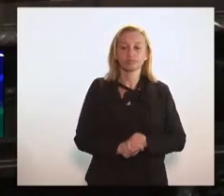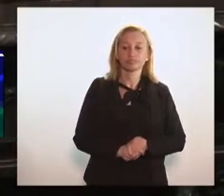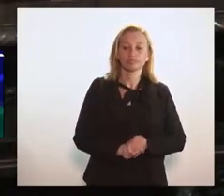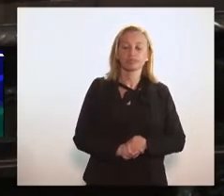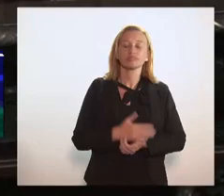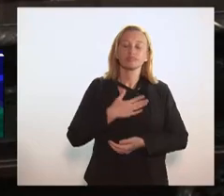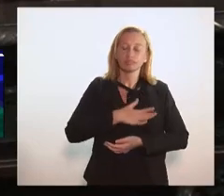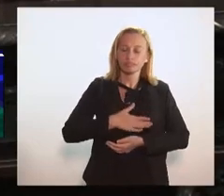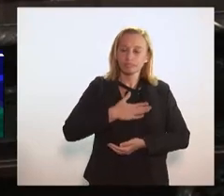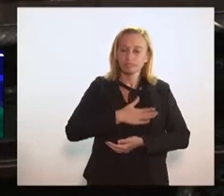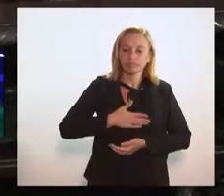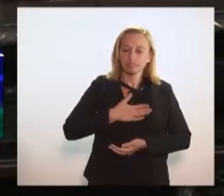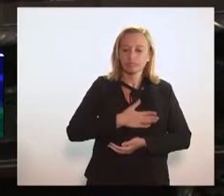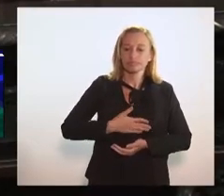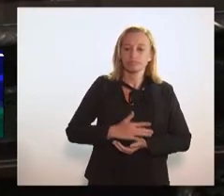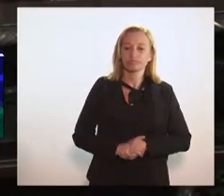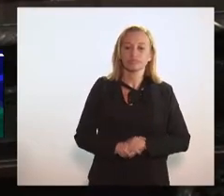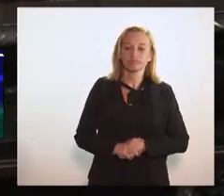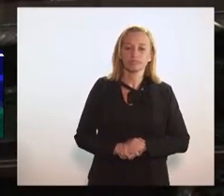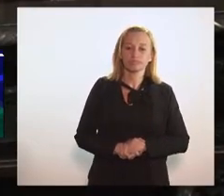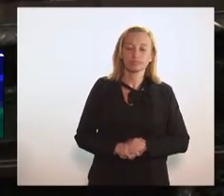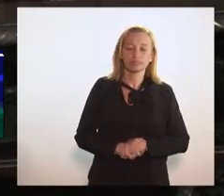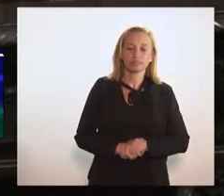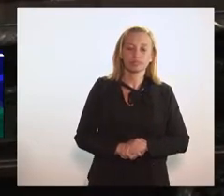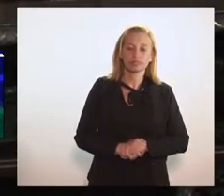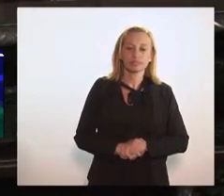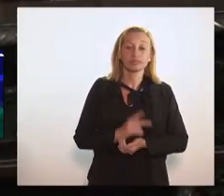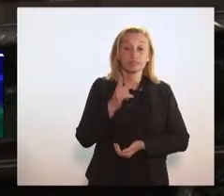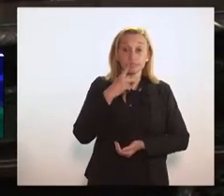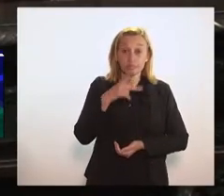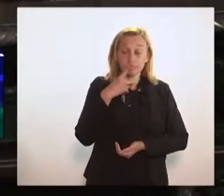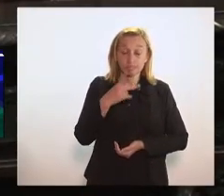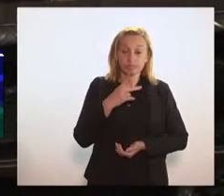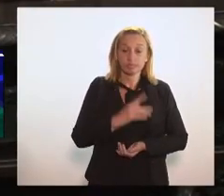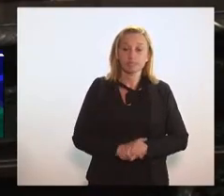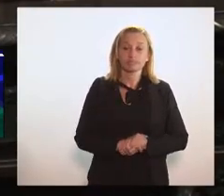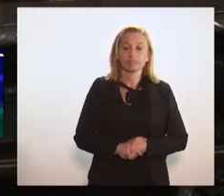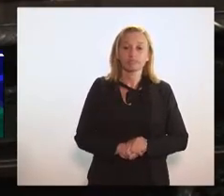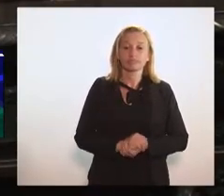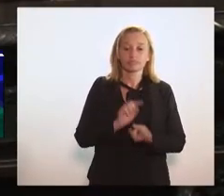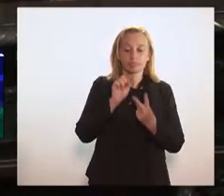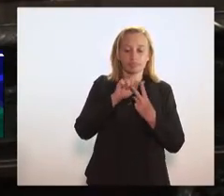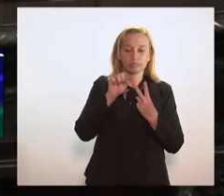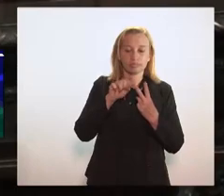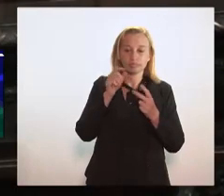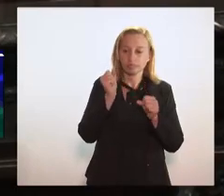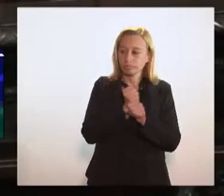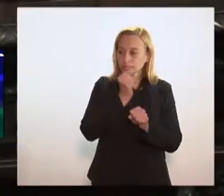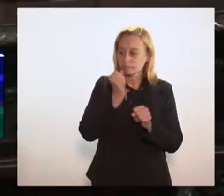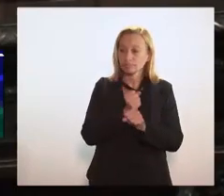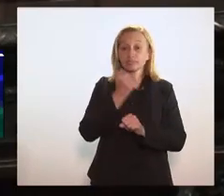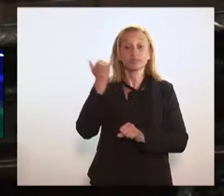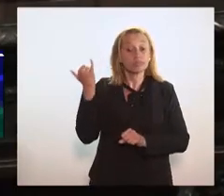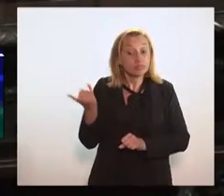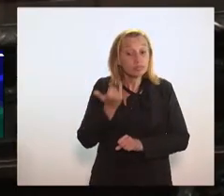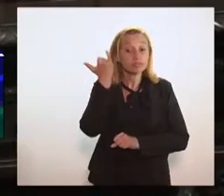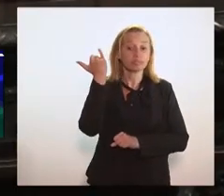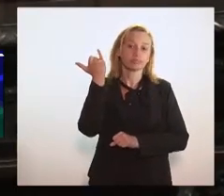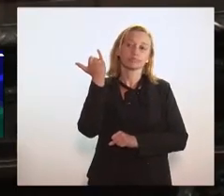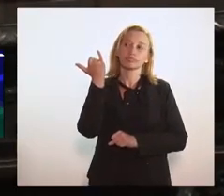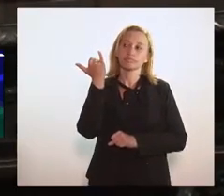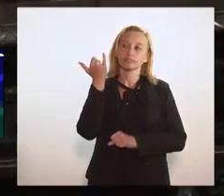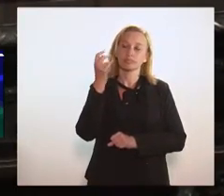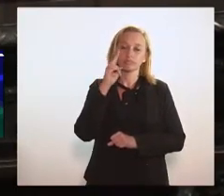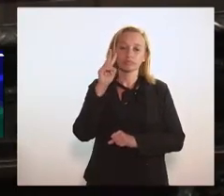eu gostaria de abordar duas obras muito importantes do ponto de